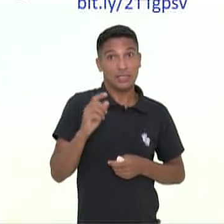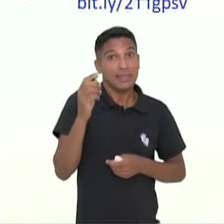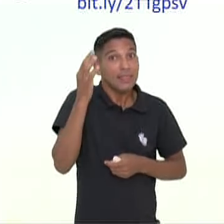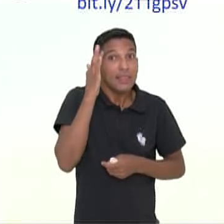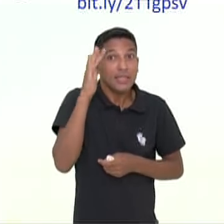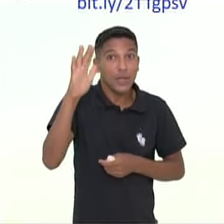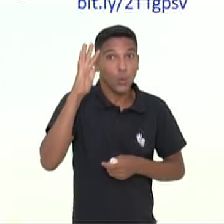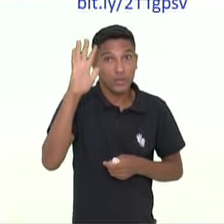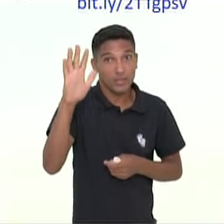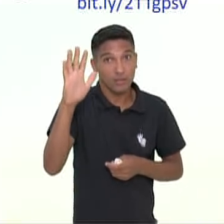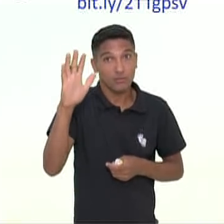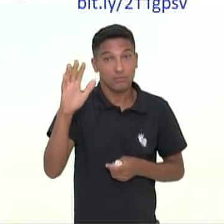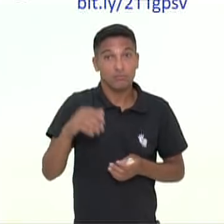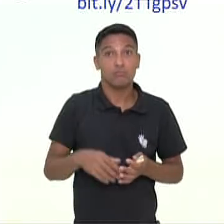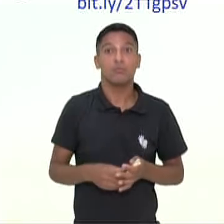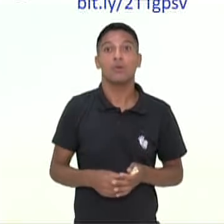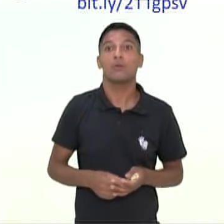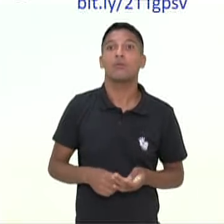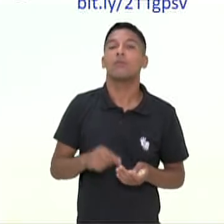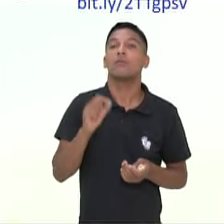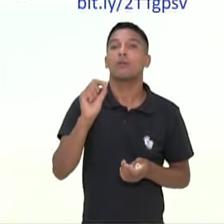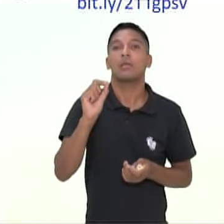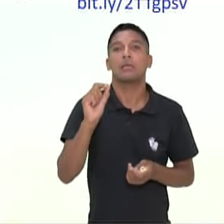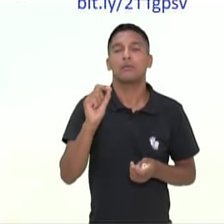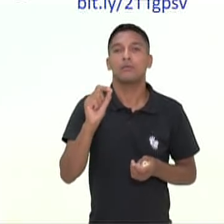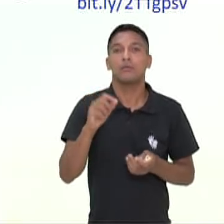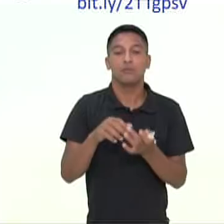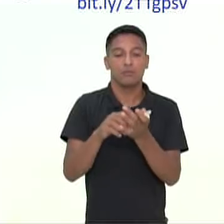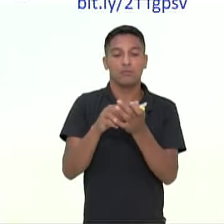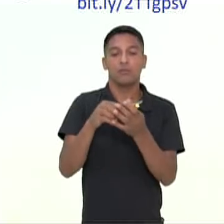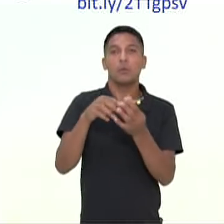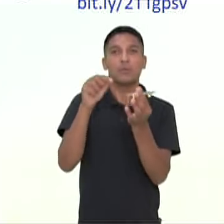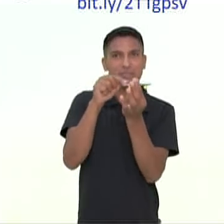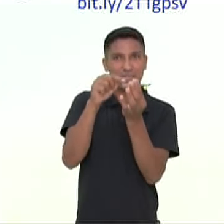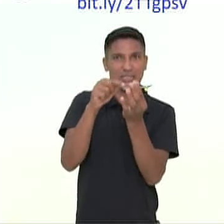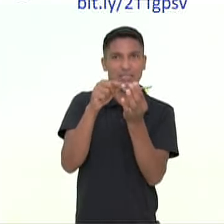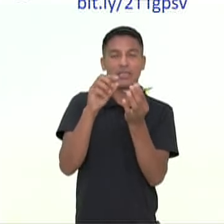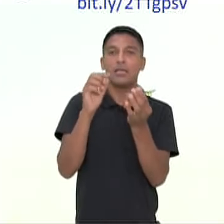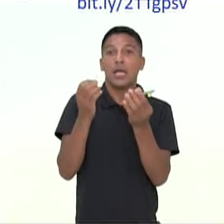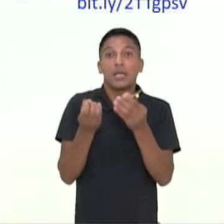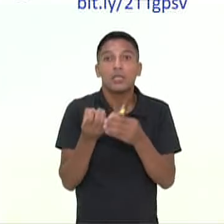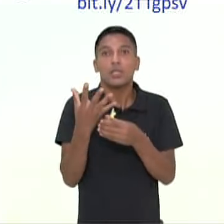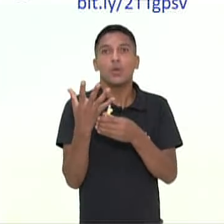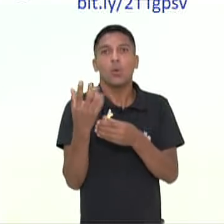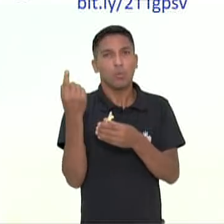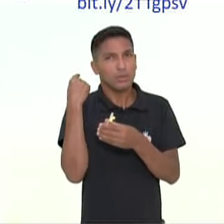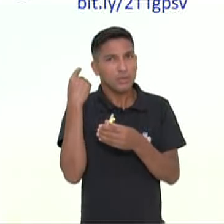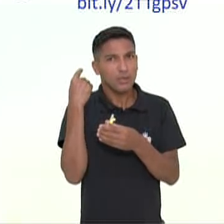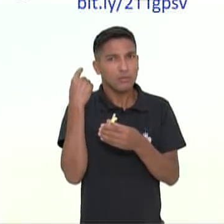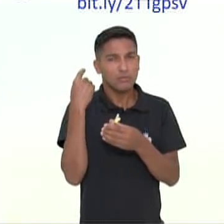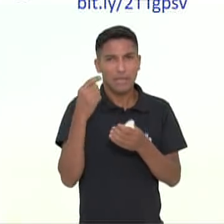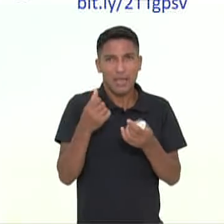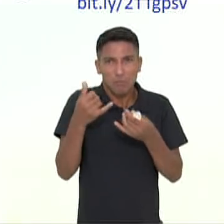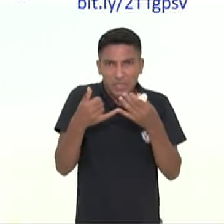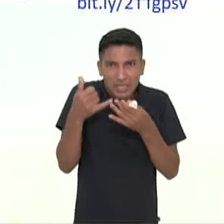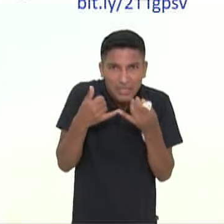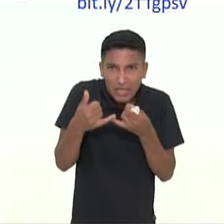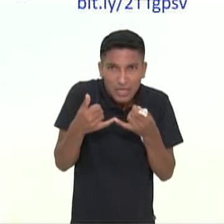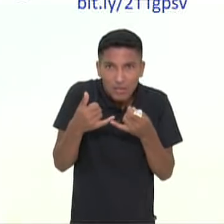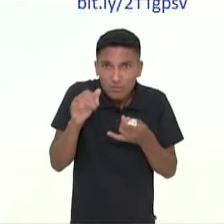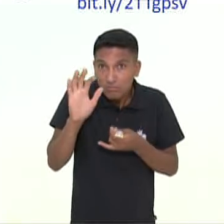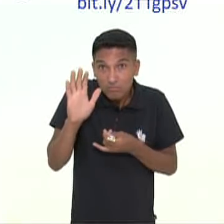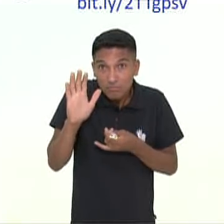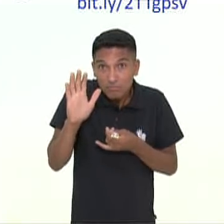que, alternativa A, foram criados para serem usados como brinquedos. Alternativa B, surgiram